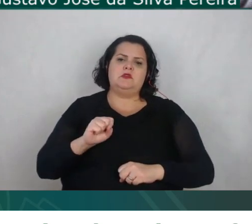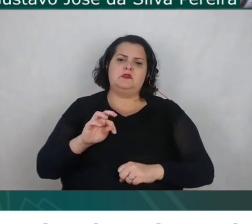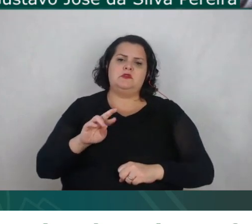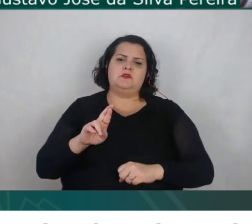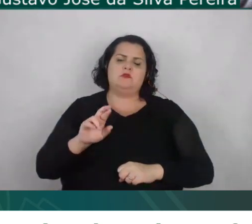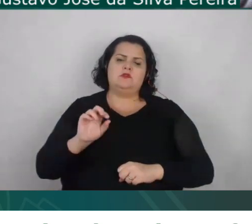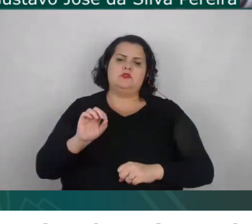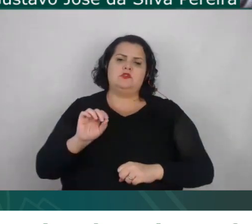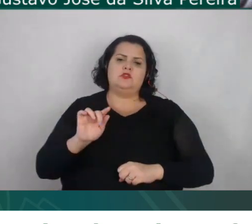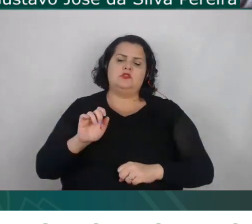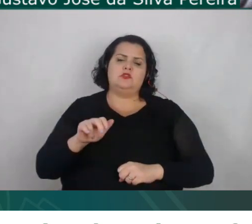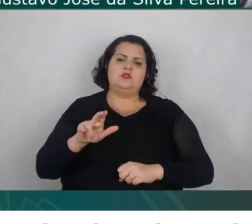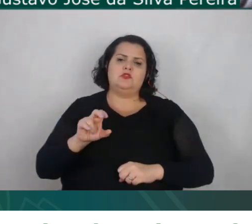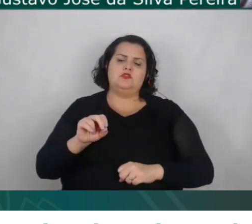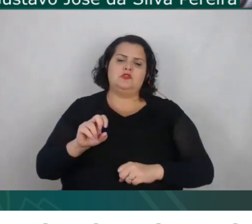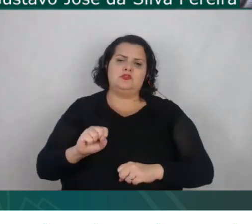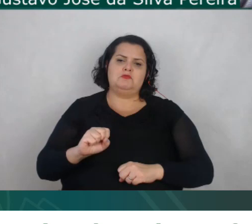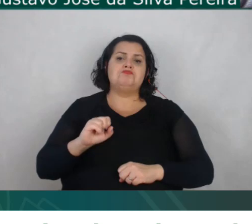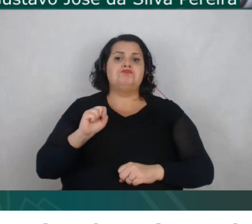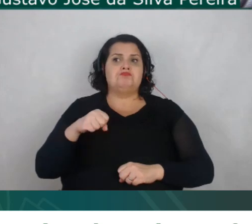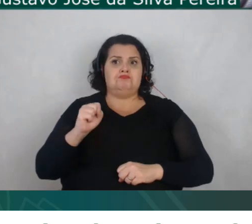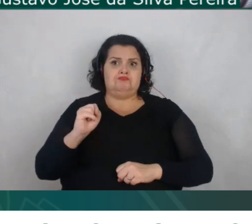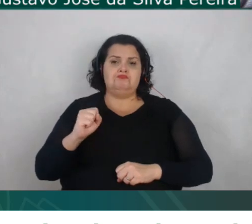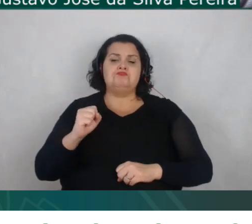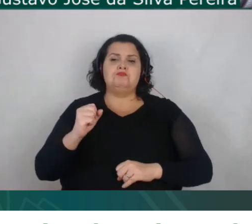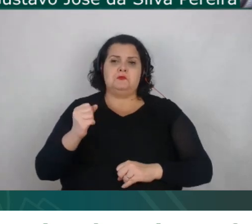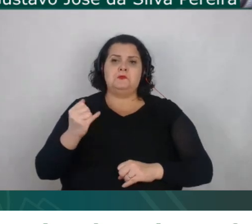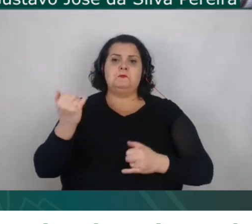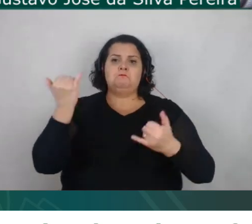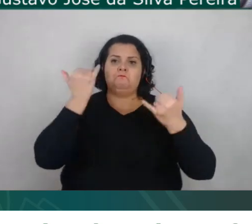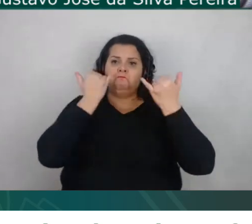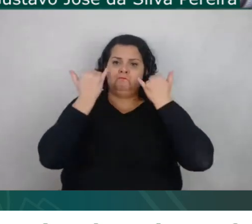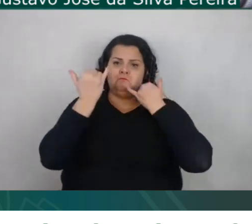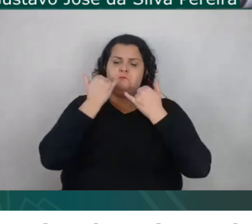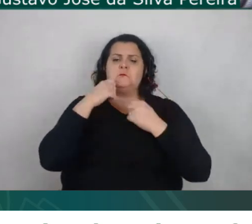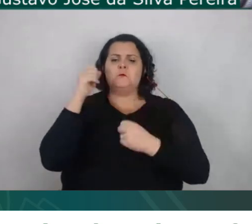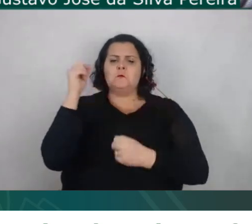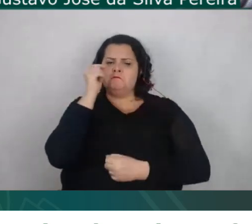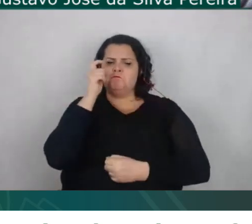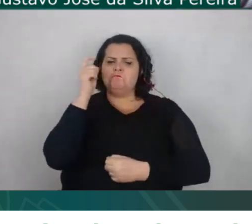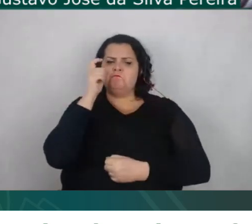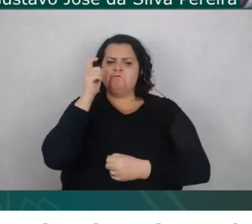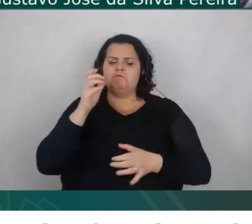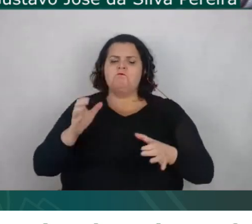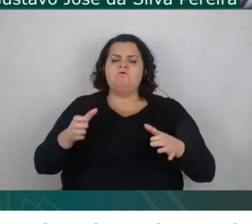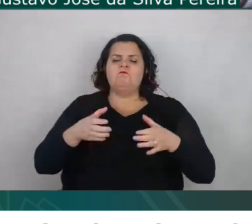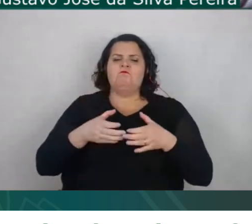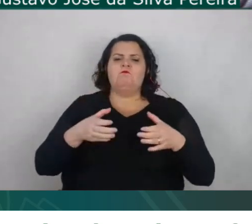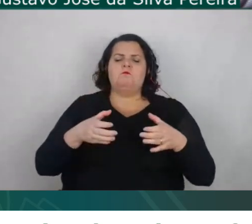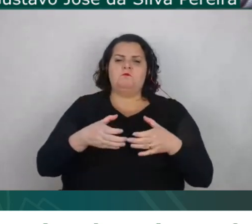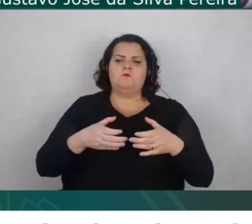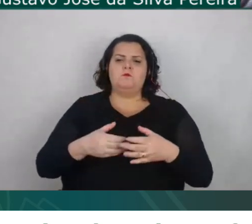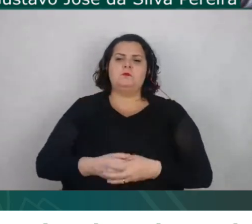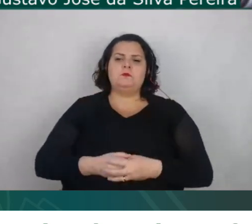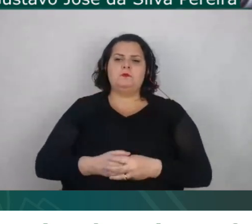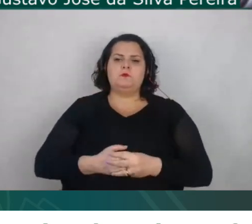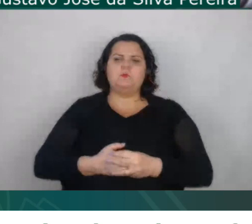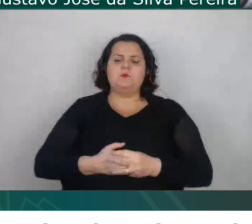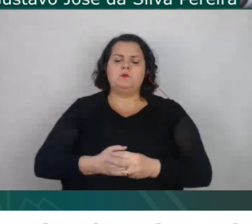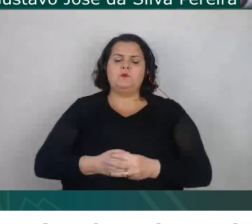Sim, esses dados foram bem interessantes, né, desse grupo, realmente. Eu não